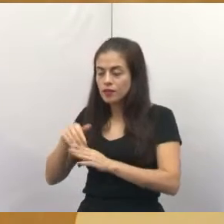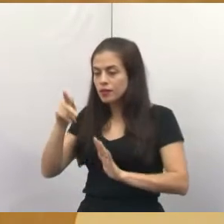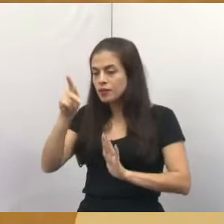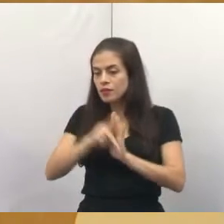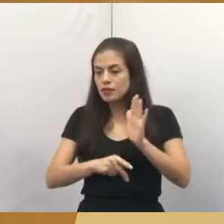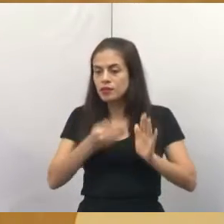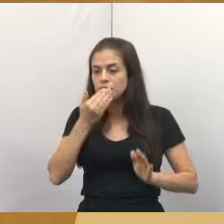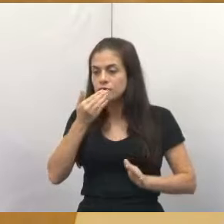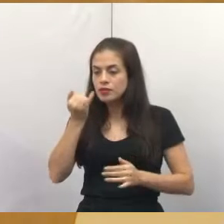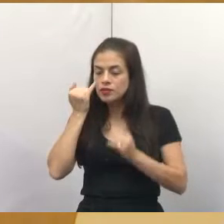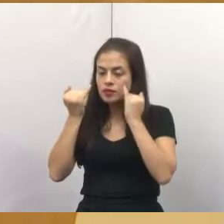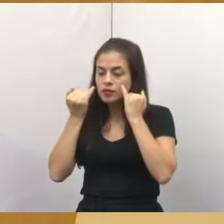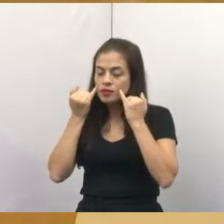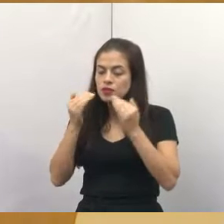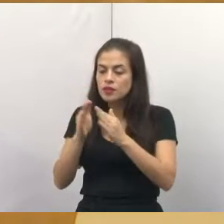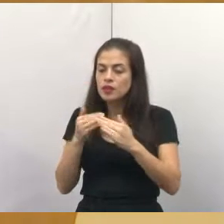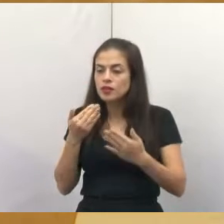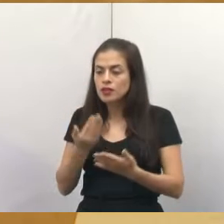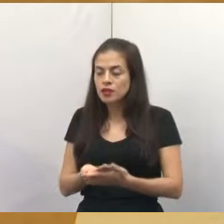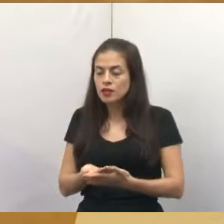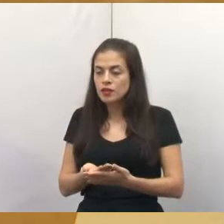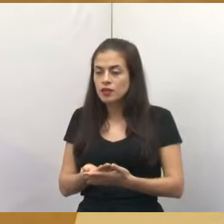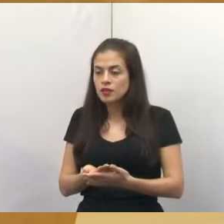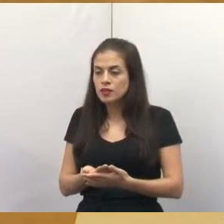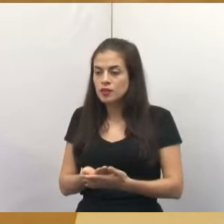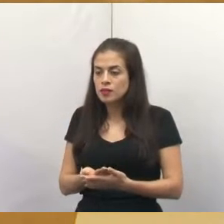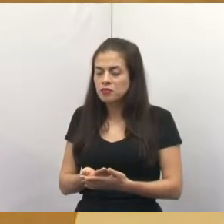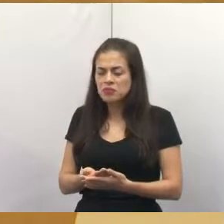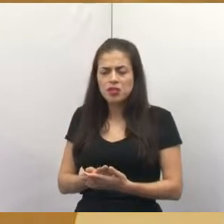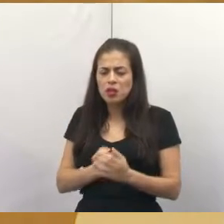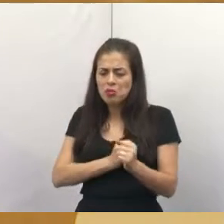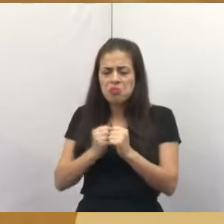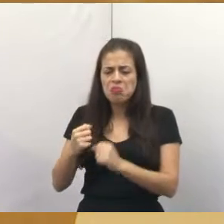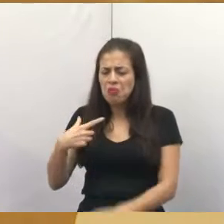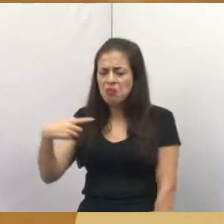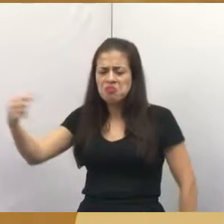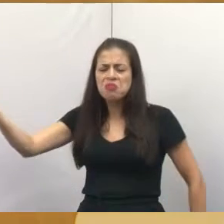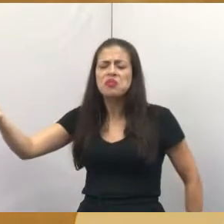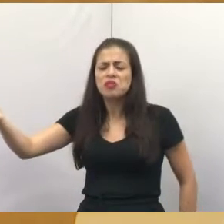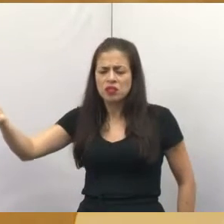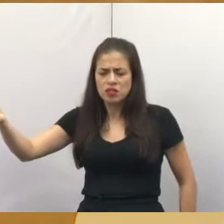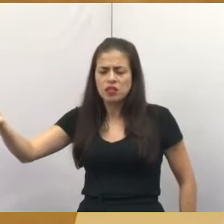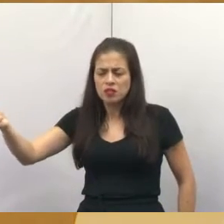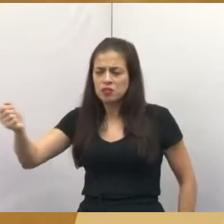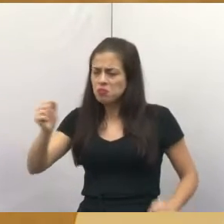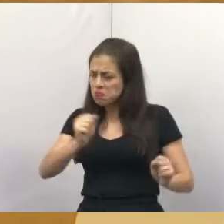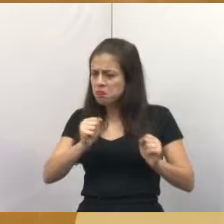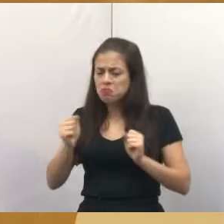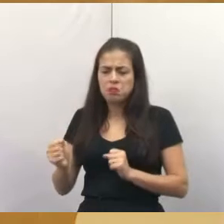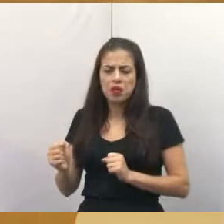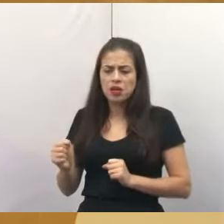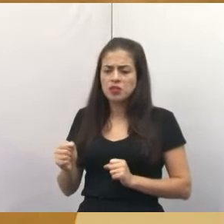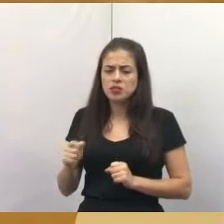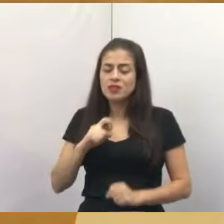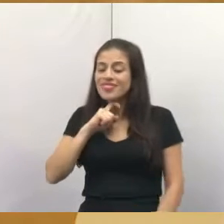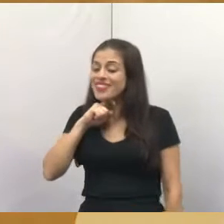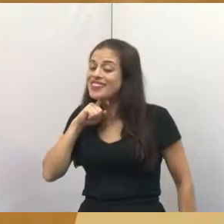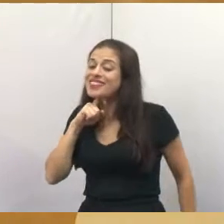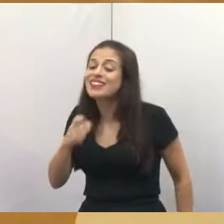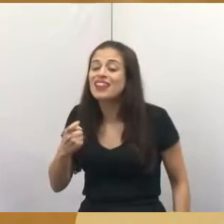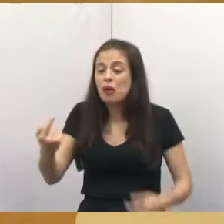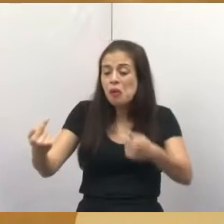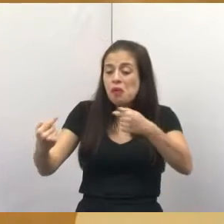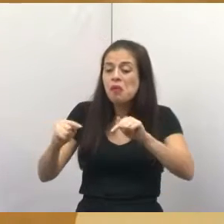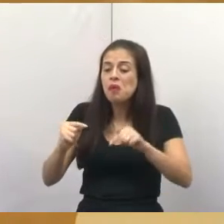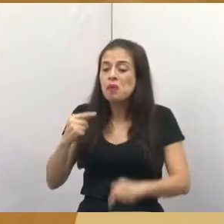informação, requerimento, ele pode ir embora. Pode ir embora. Ninguém pode entrar contra o